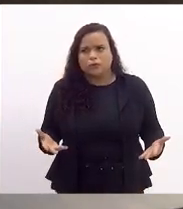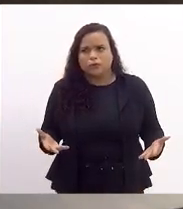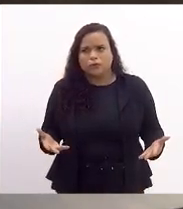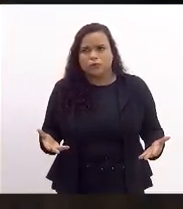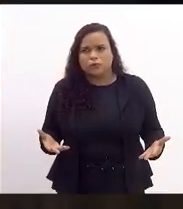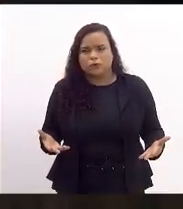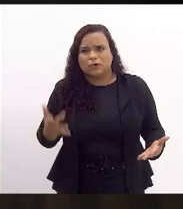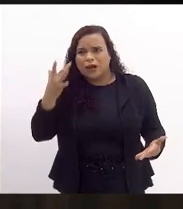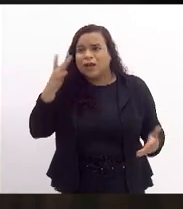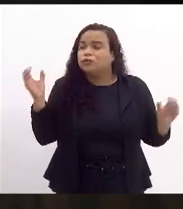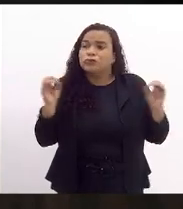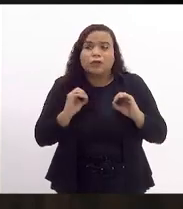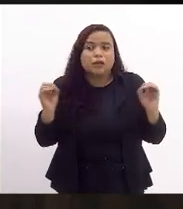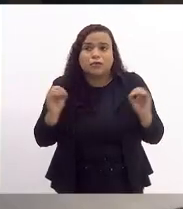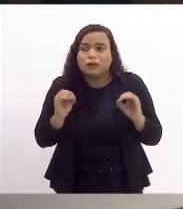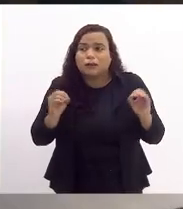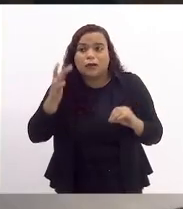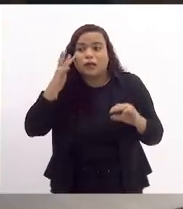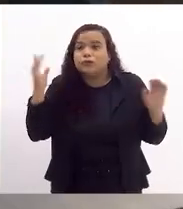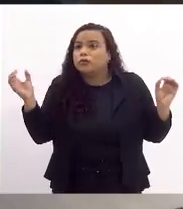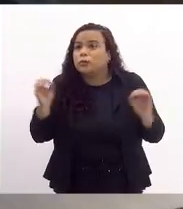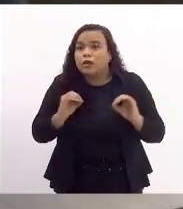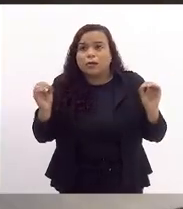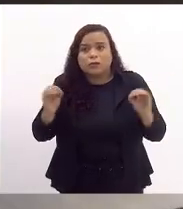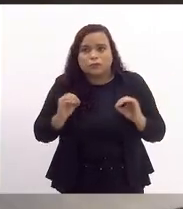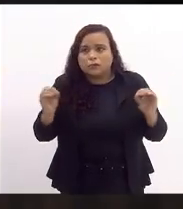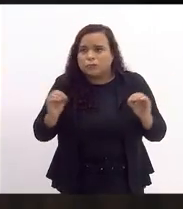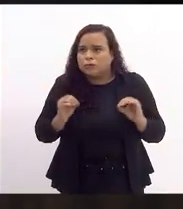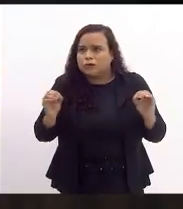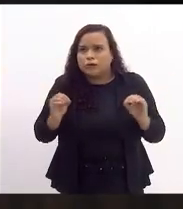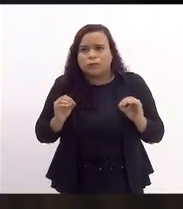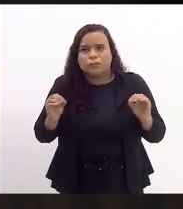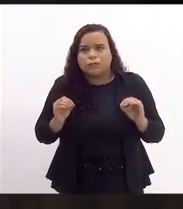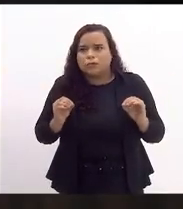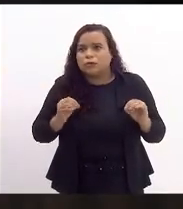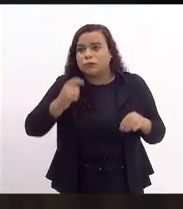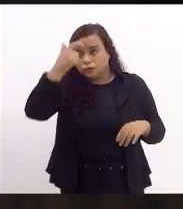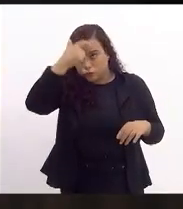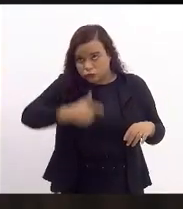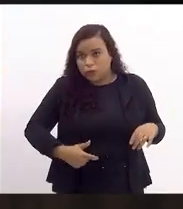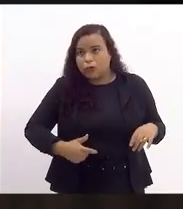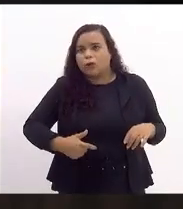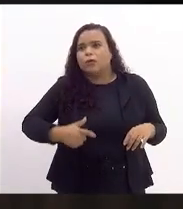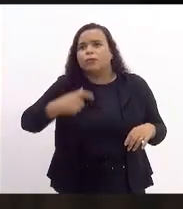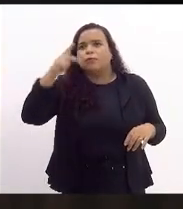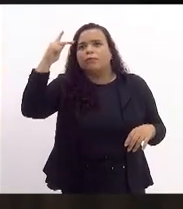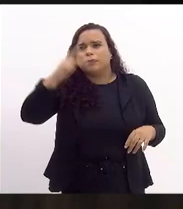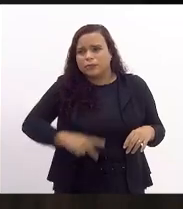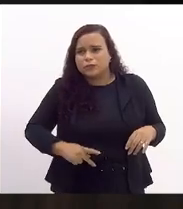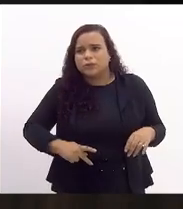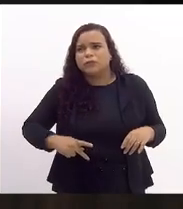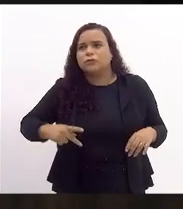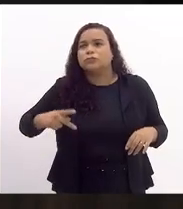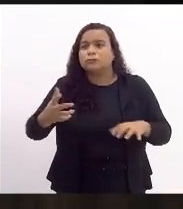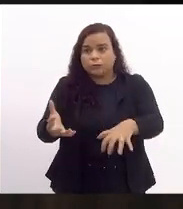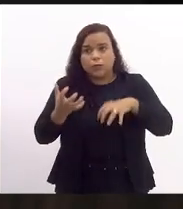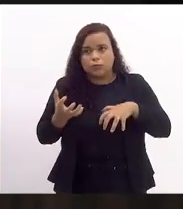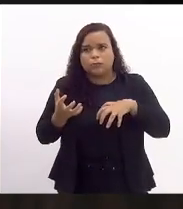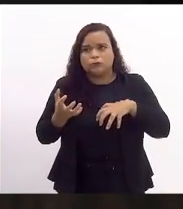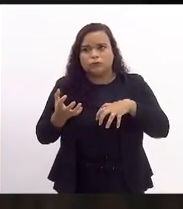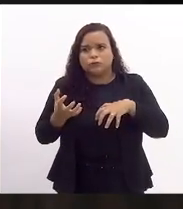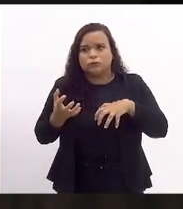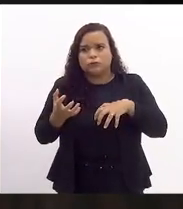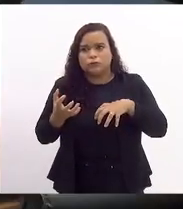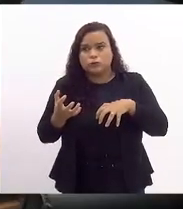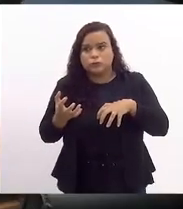eu acho que você tá agindo Apple usando o Regimento para dentes não sabe por quê que a nossa eu não chamei você viu o que que é o